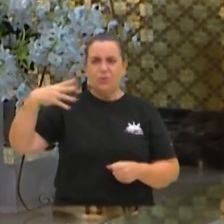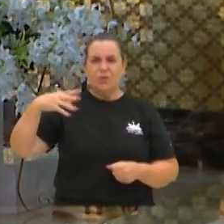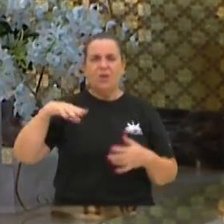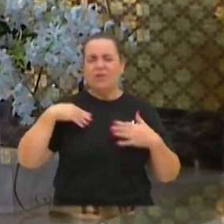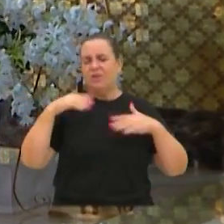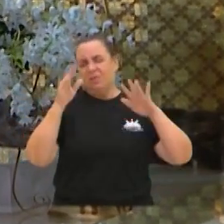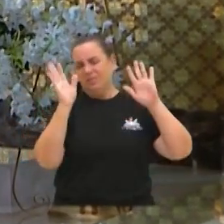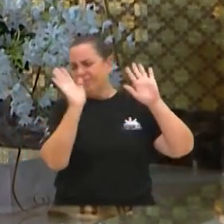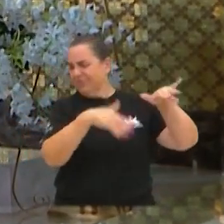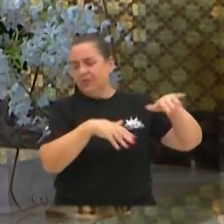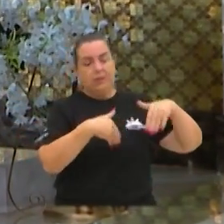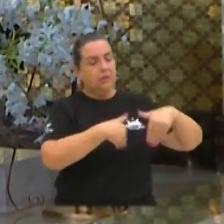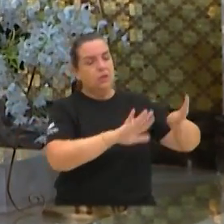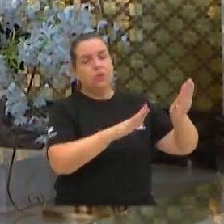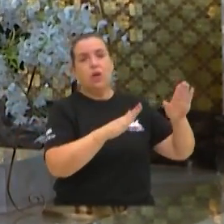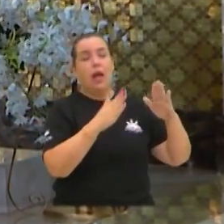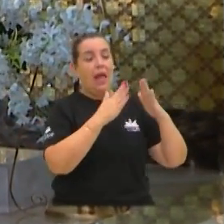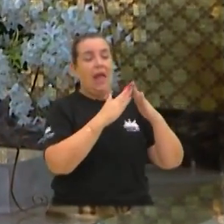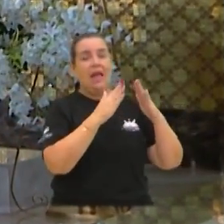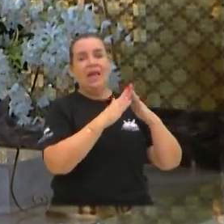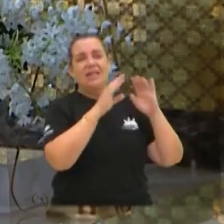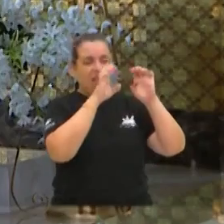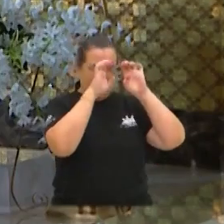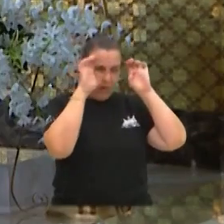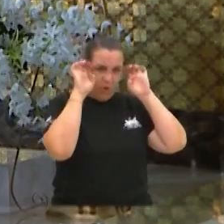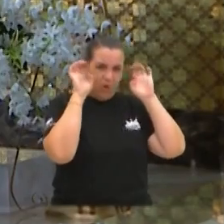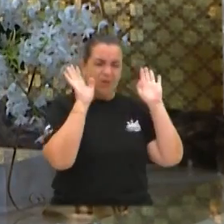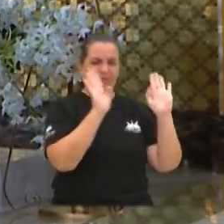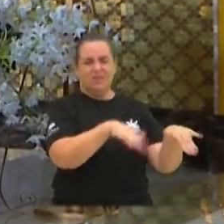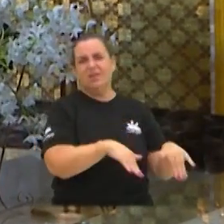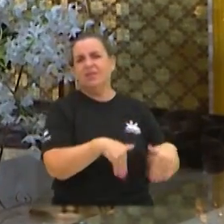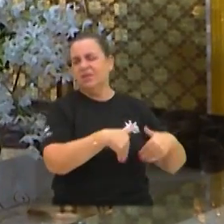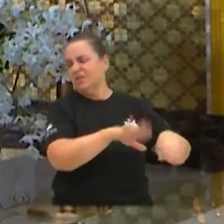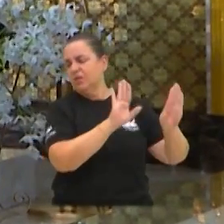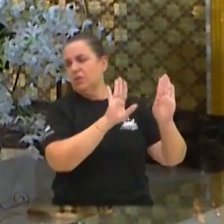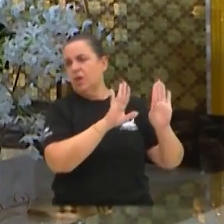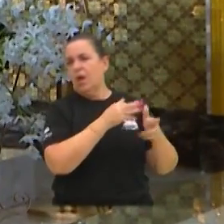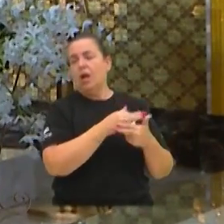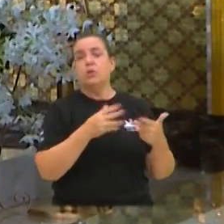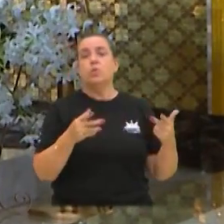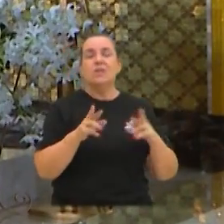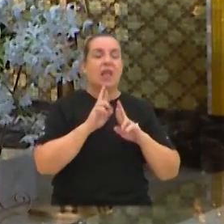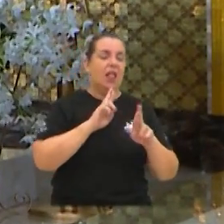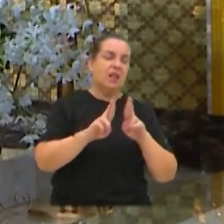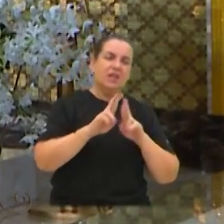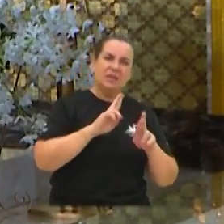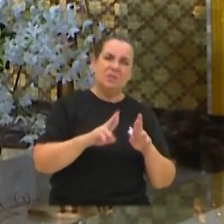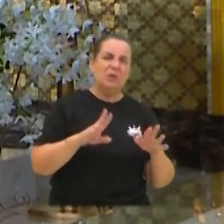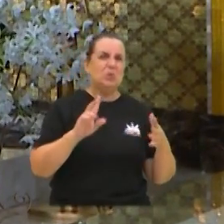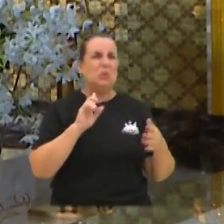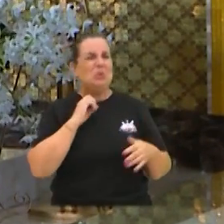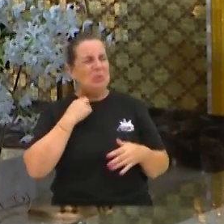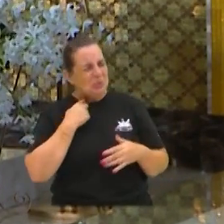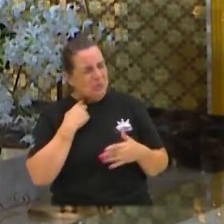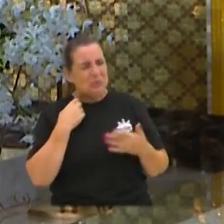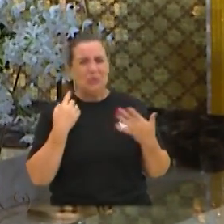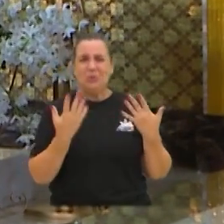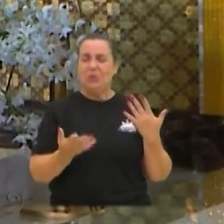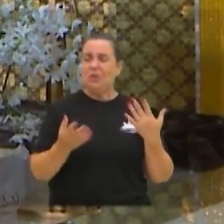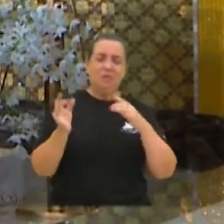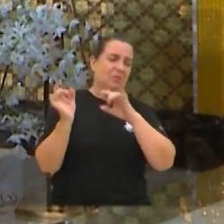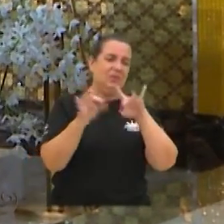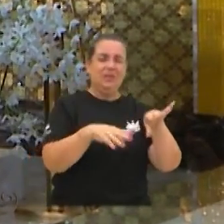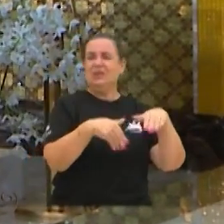vamos deixar para trás a casa de Herodes, vamos deixar para trás os relacionamentos tóxicos, vamos deixar